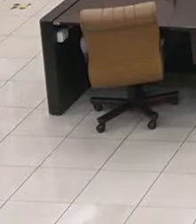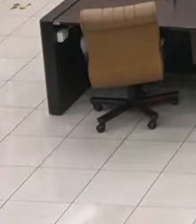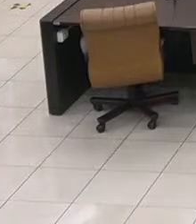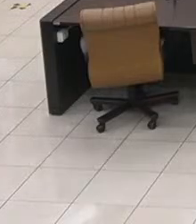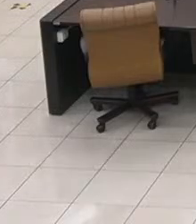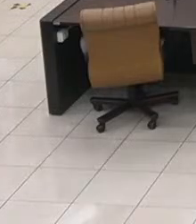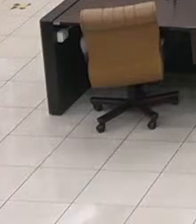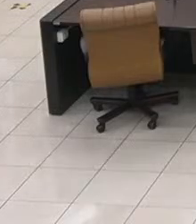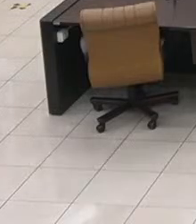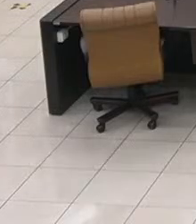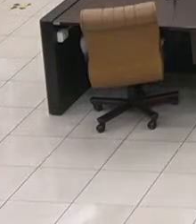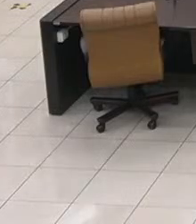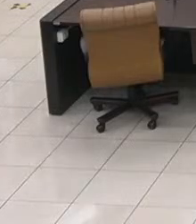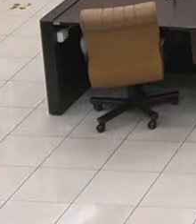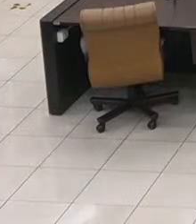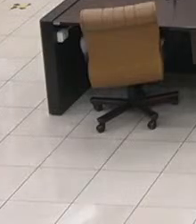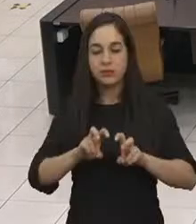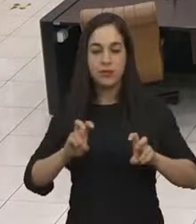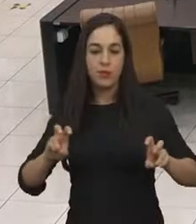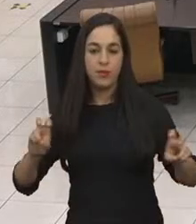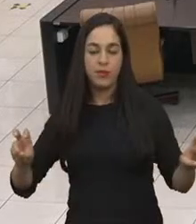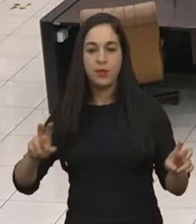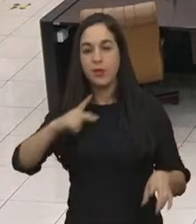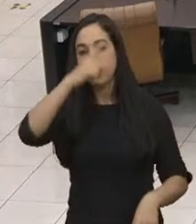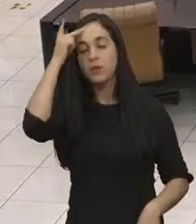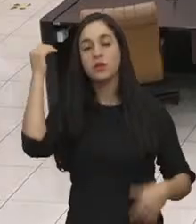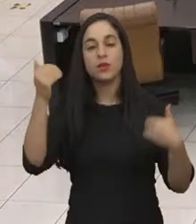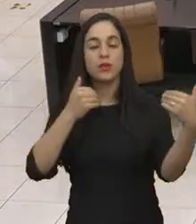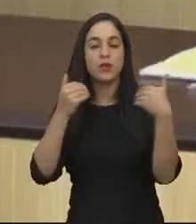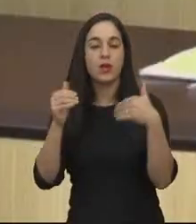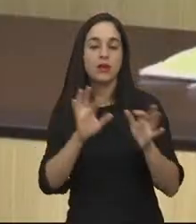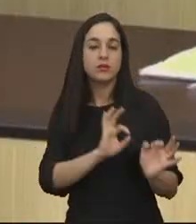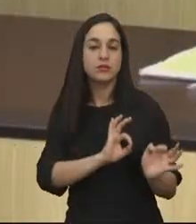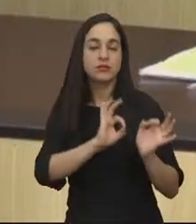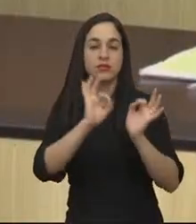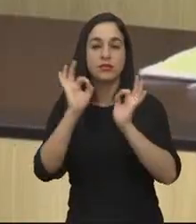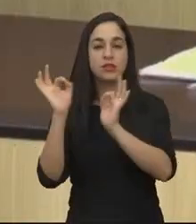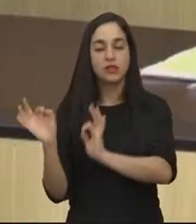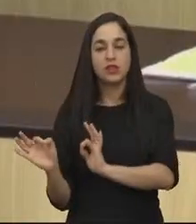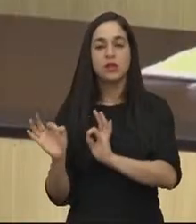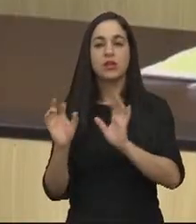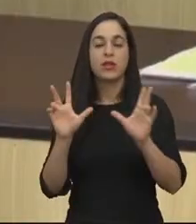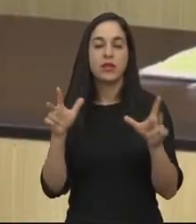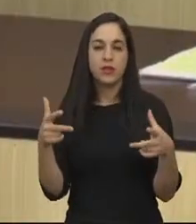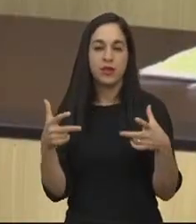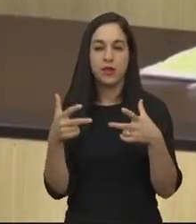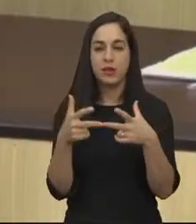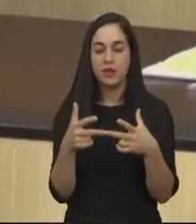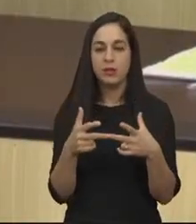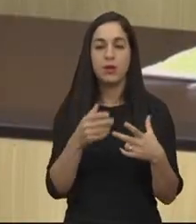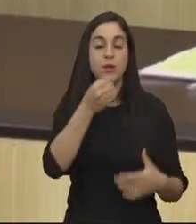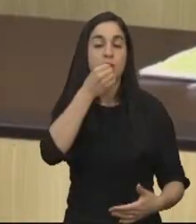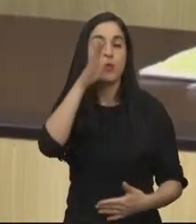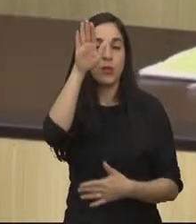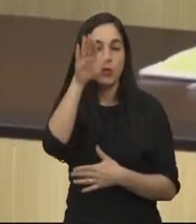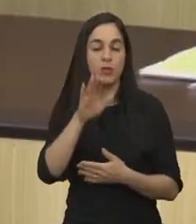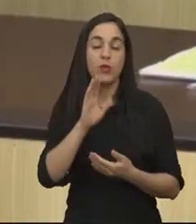Senhores membros da mesa, servidores, público presente, telespectadores da TV Câmara, internautas, boa